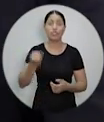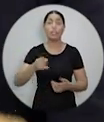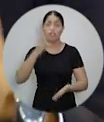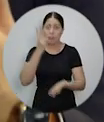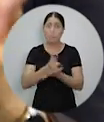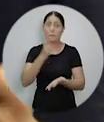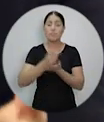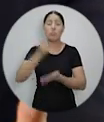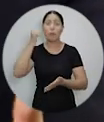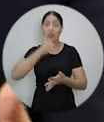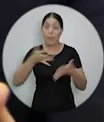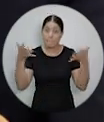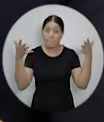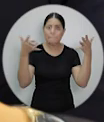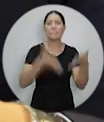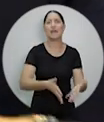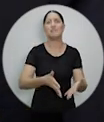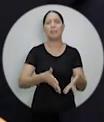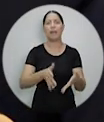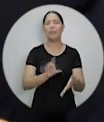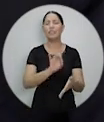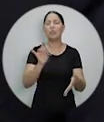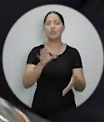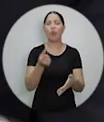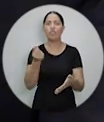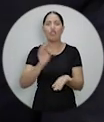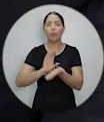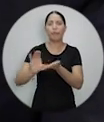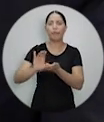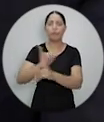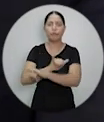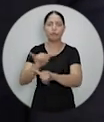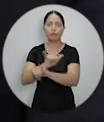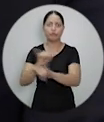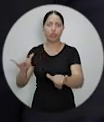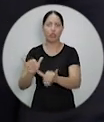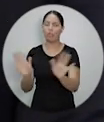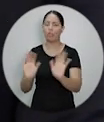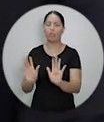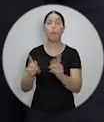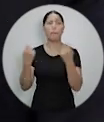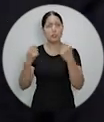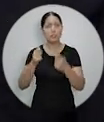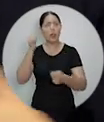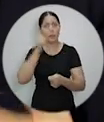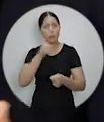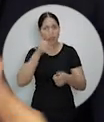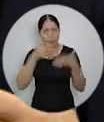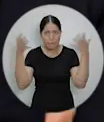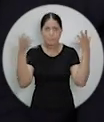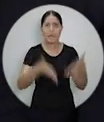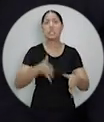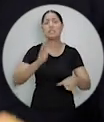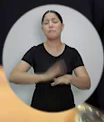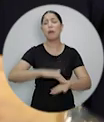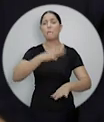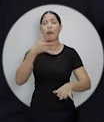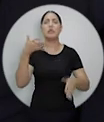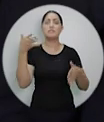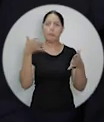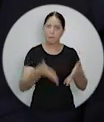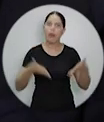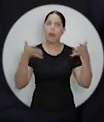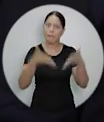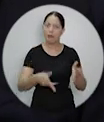para que as mulheres participem na política, não só dar dinheiro para participar das candidaturas, mas sim fomentar a maior participação dentro